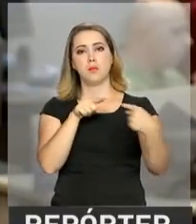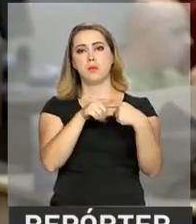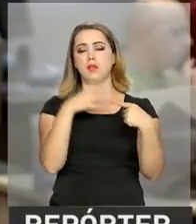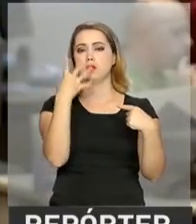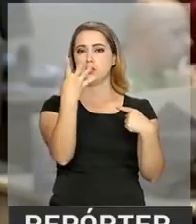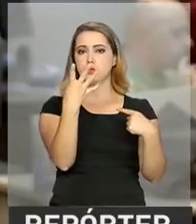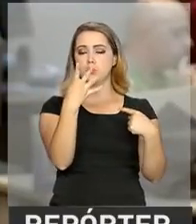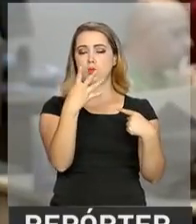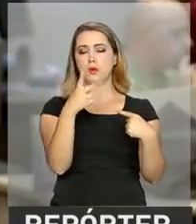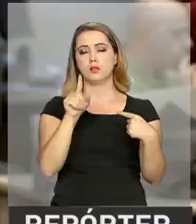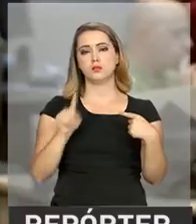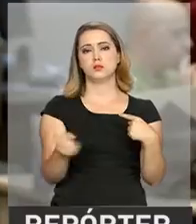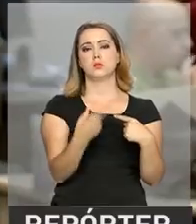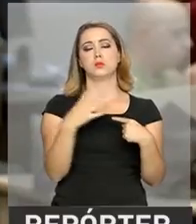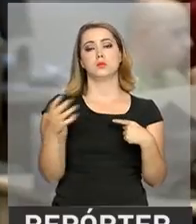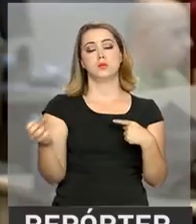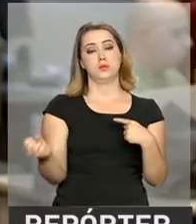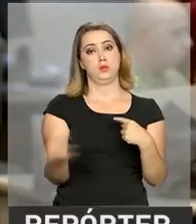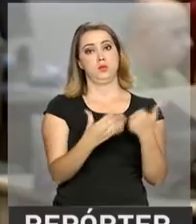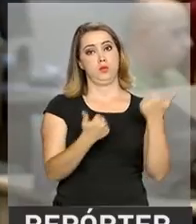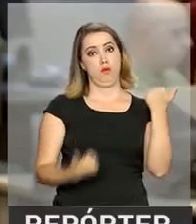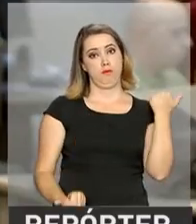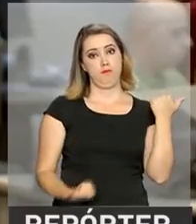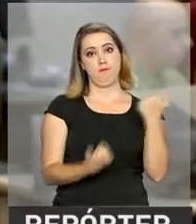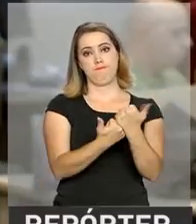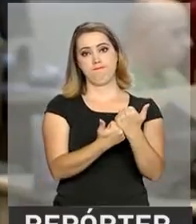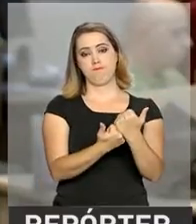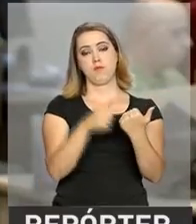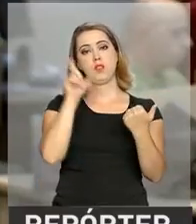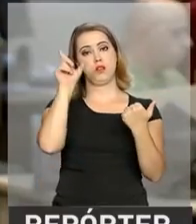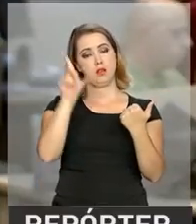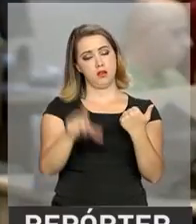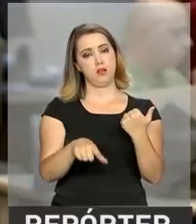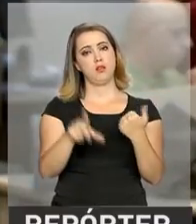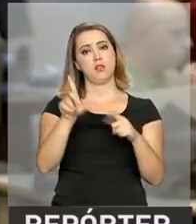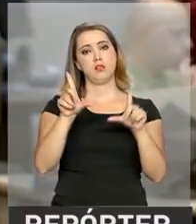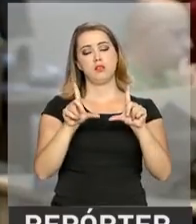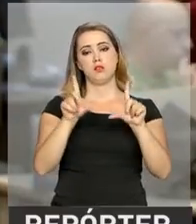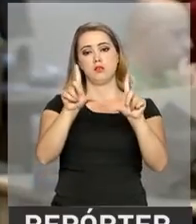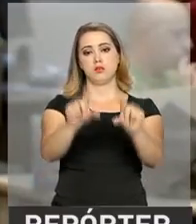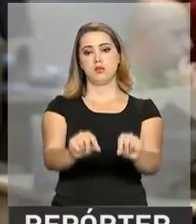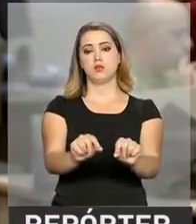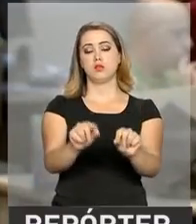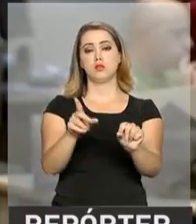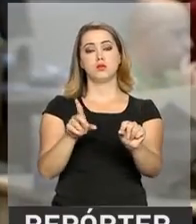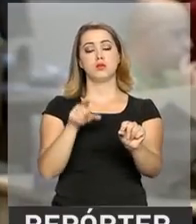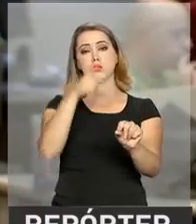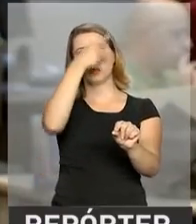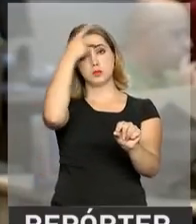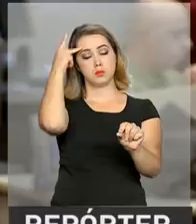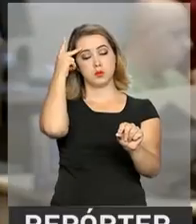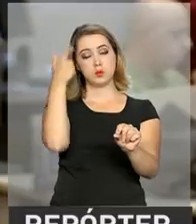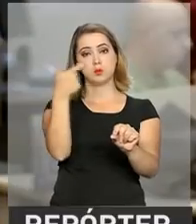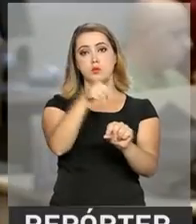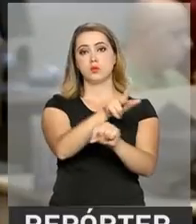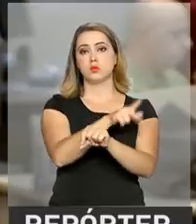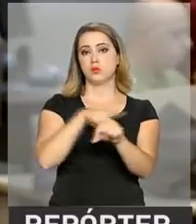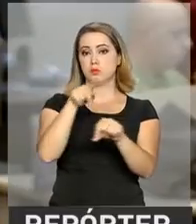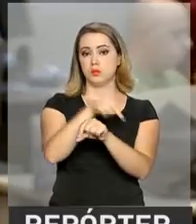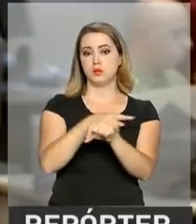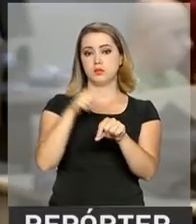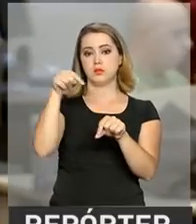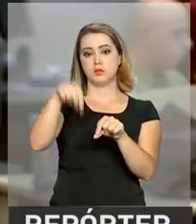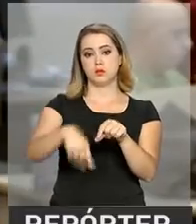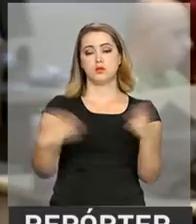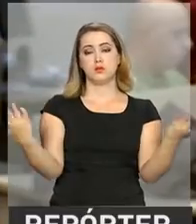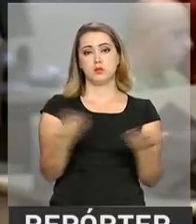mil substituições em 3 anos. O objetivo é reduzir o atual número de profissionais estrangeiros,